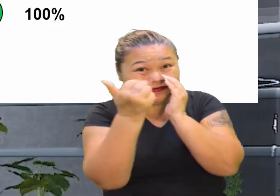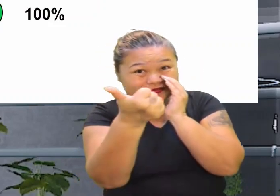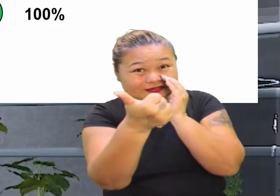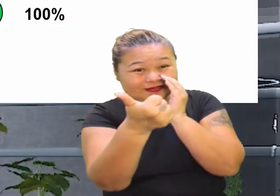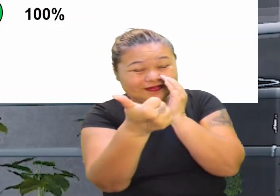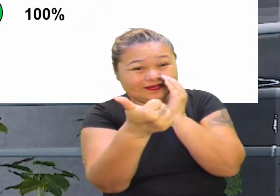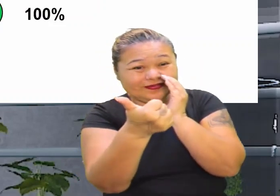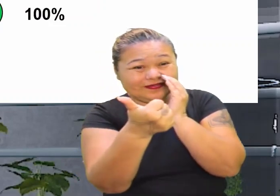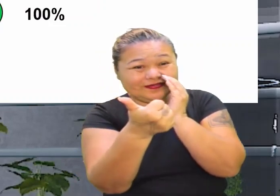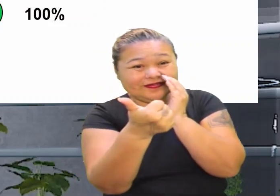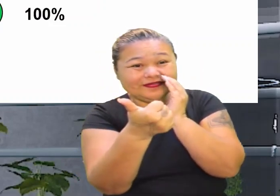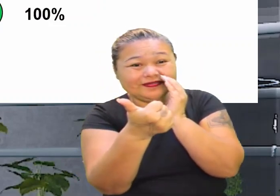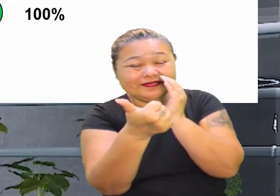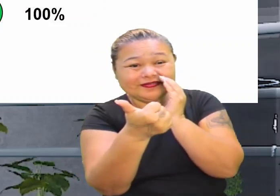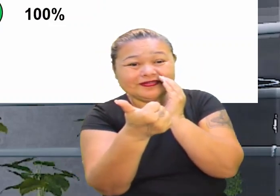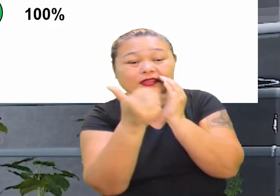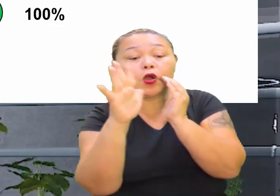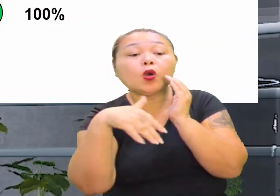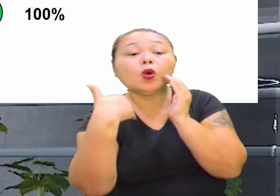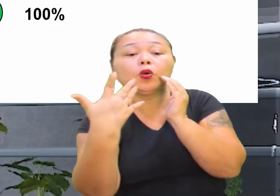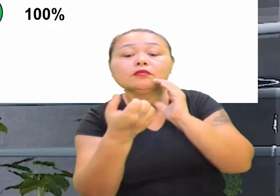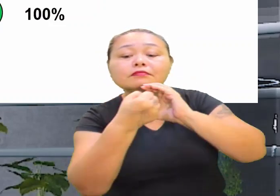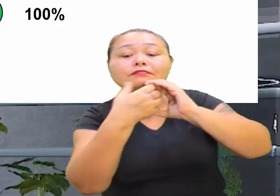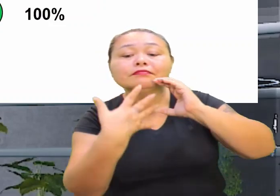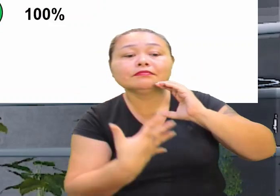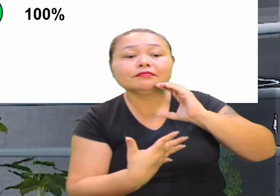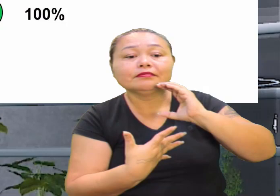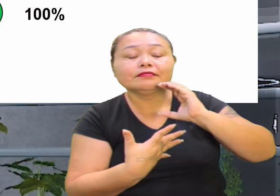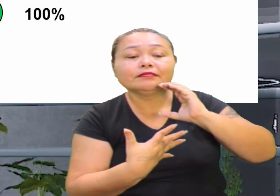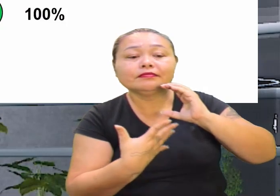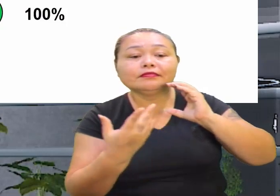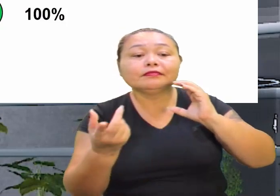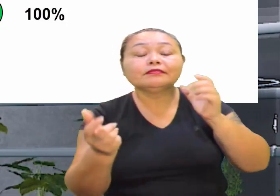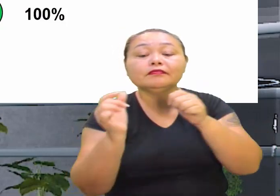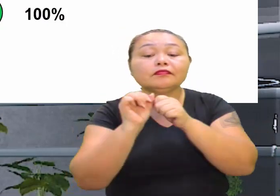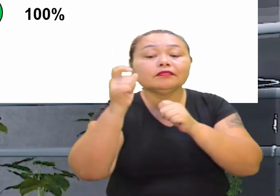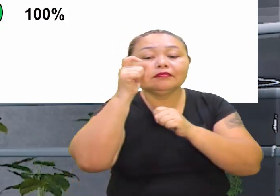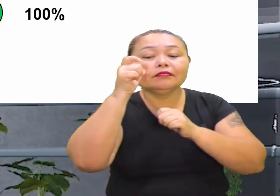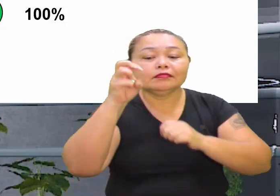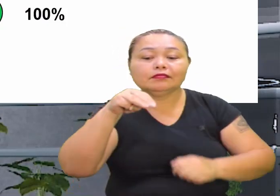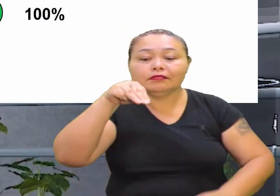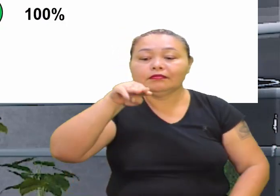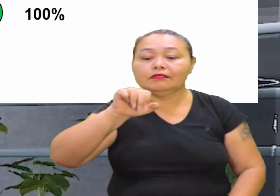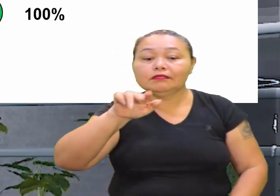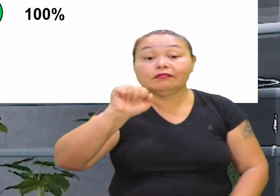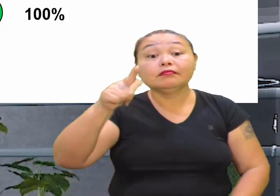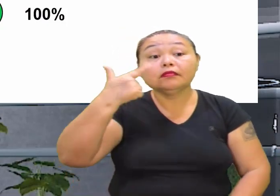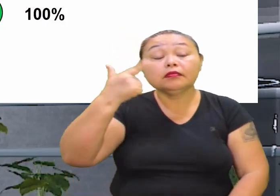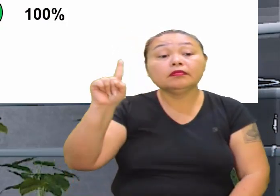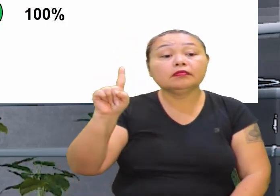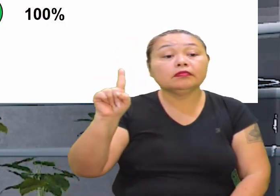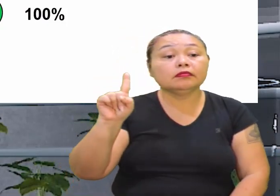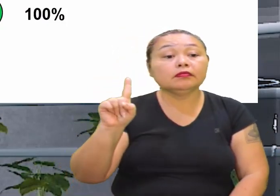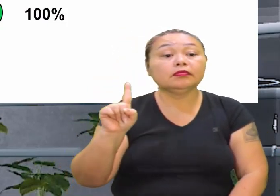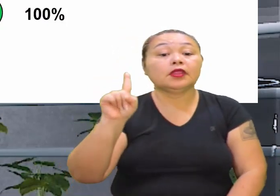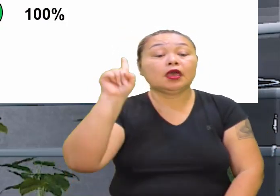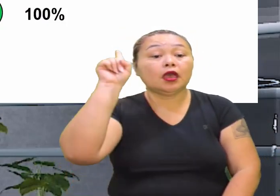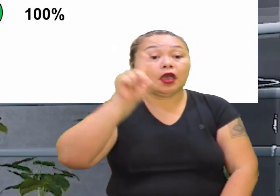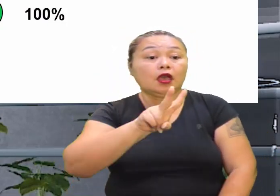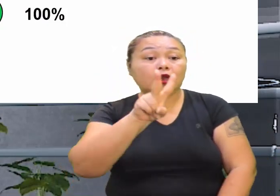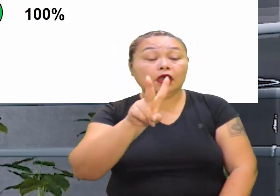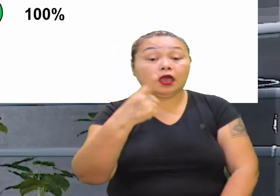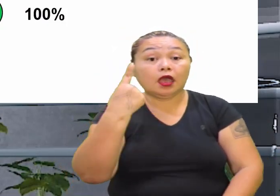lá? Qual é a característica do experimento de Mendel? Olha aqui, ó. Qual é a característica? É ver,